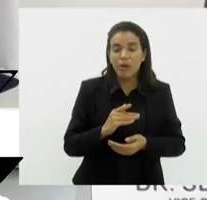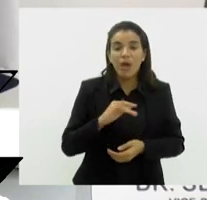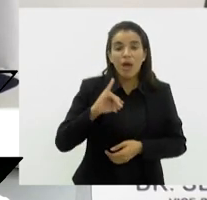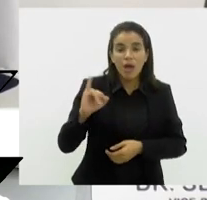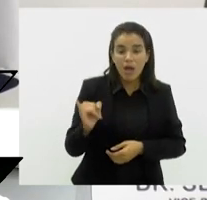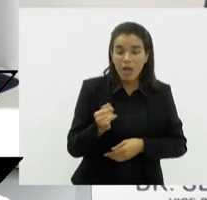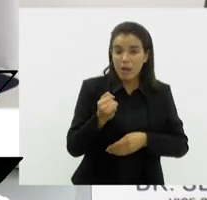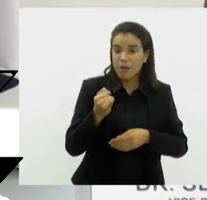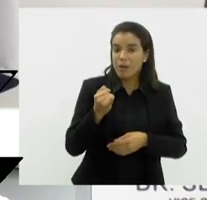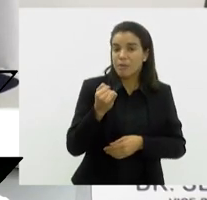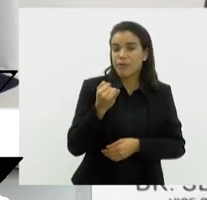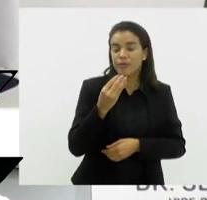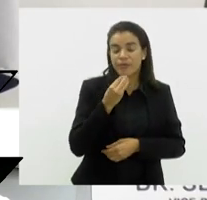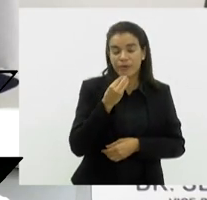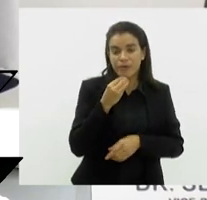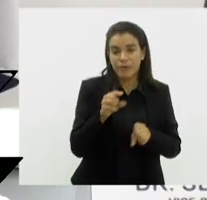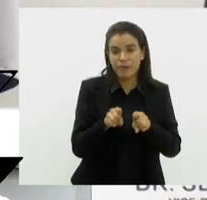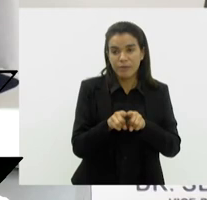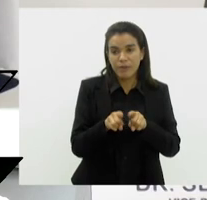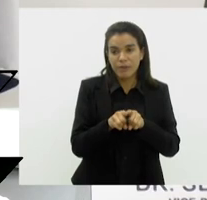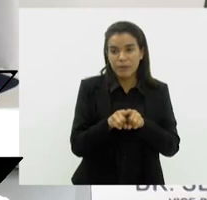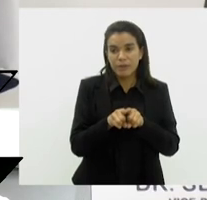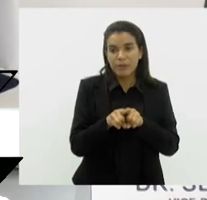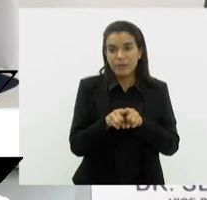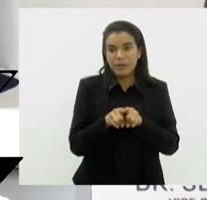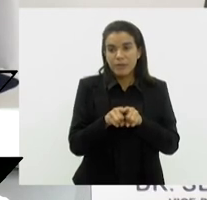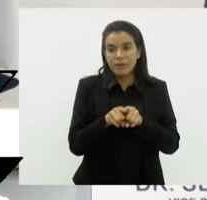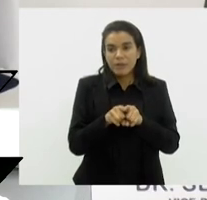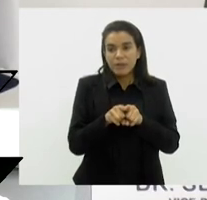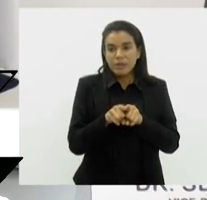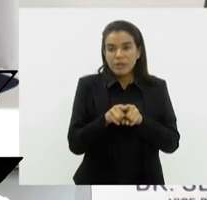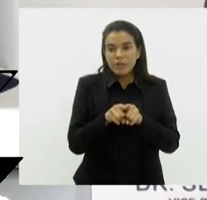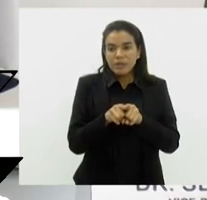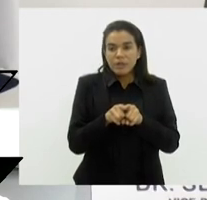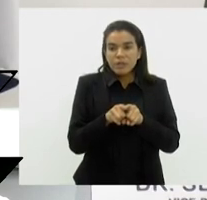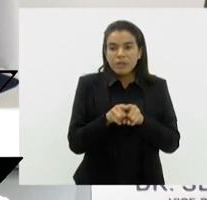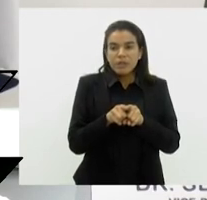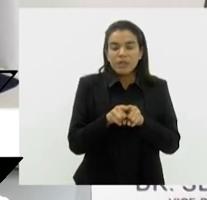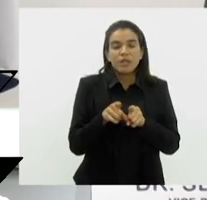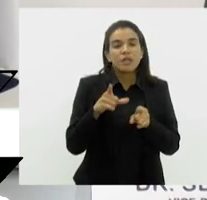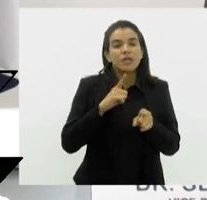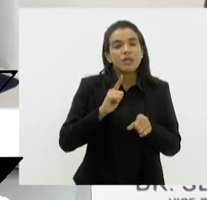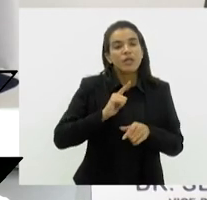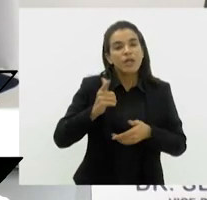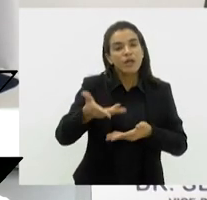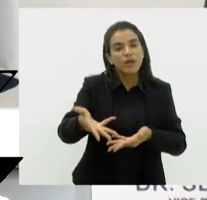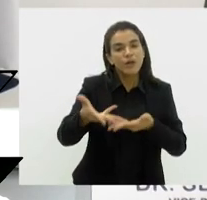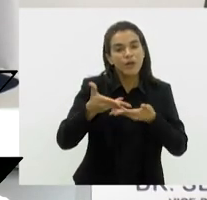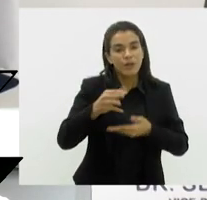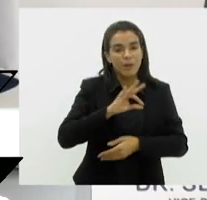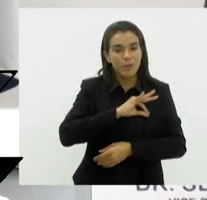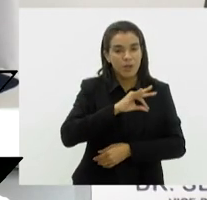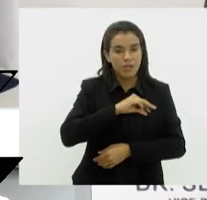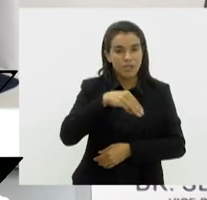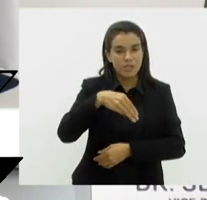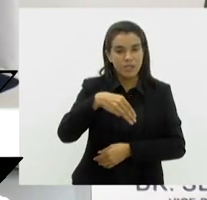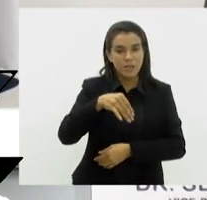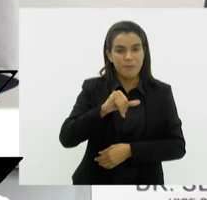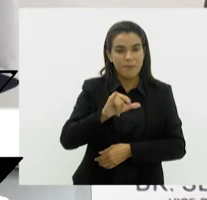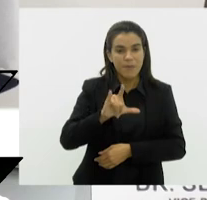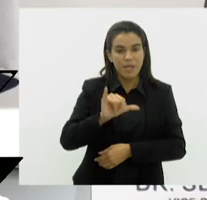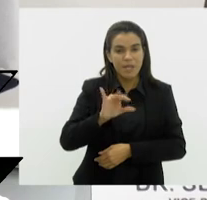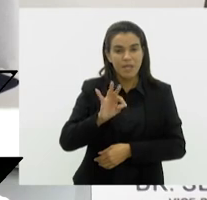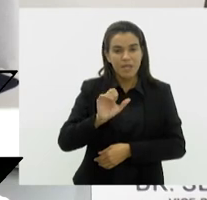também, já que o deputado Mink levantou a bola, que há um convite, em primeiro lugar, da Polícia Militar do Estado do Rio de Janeiro para uma